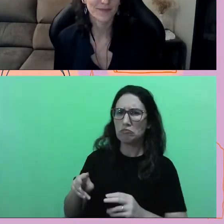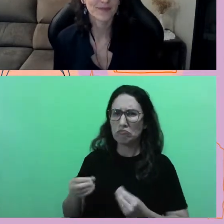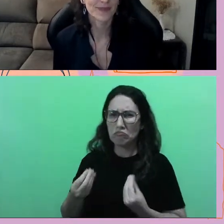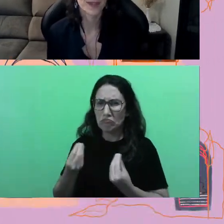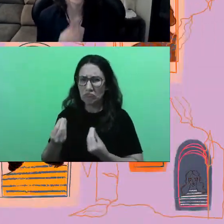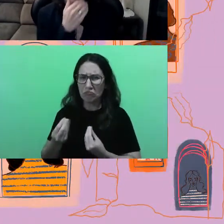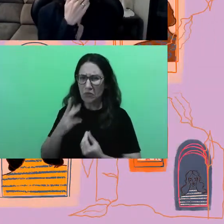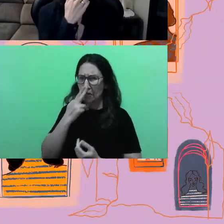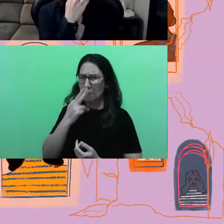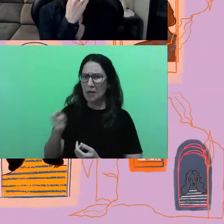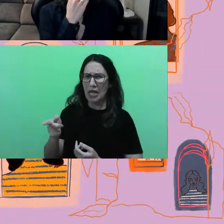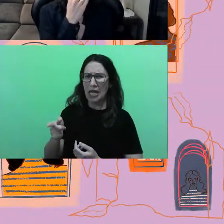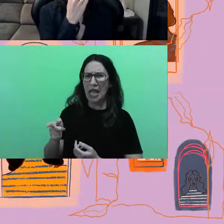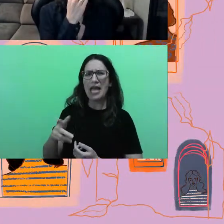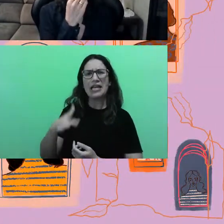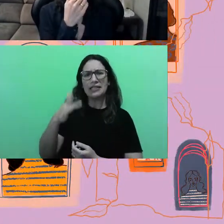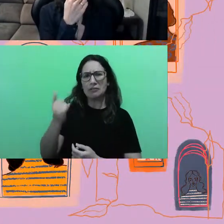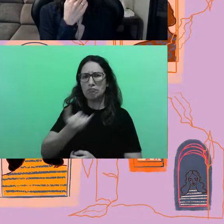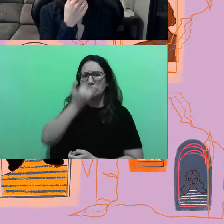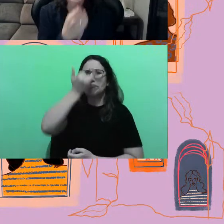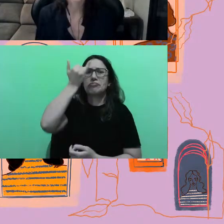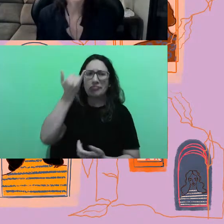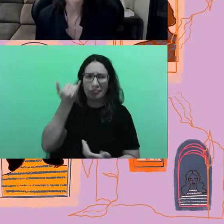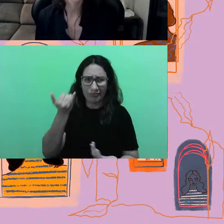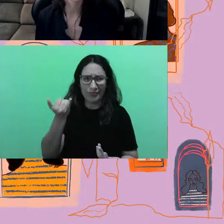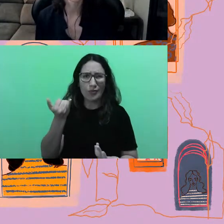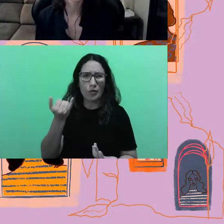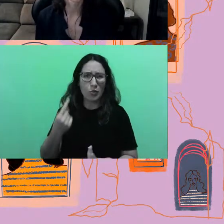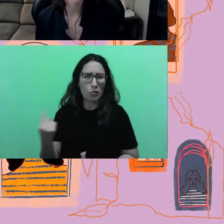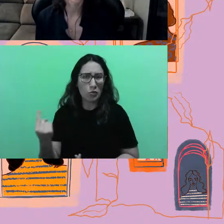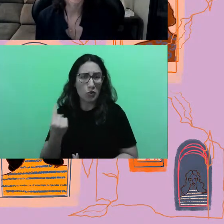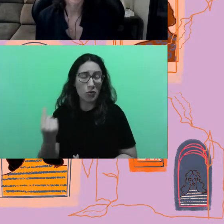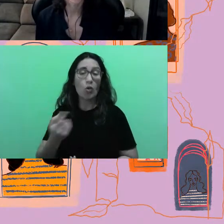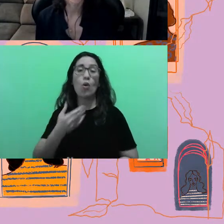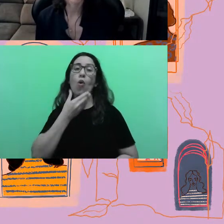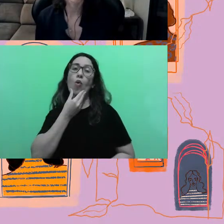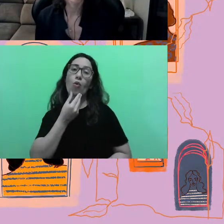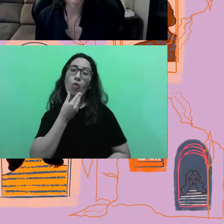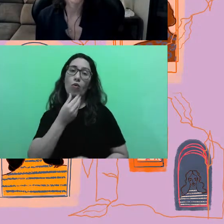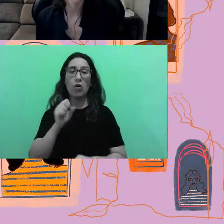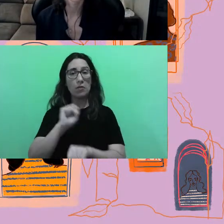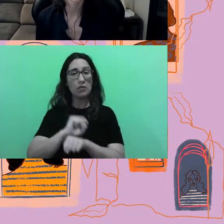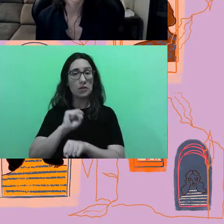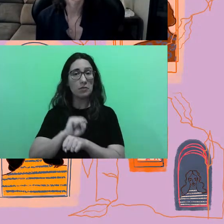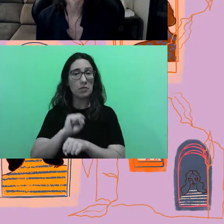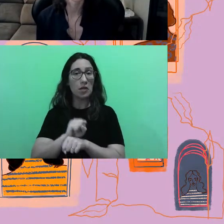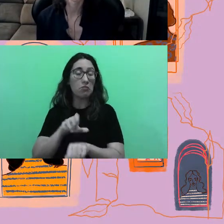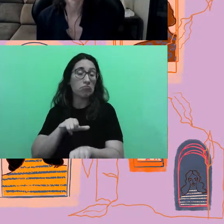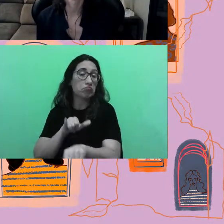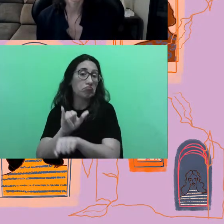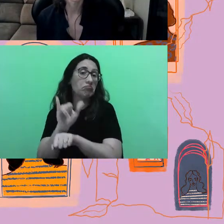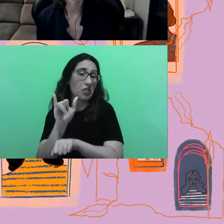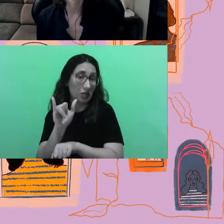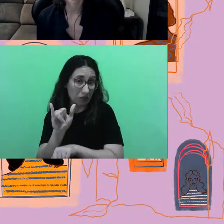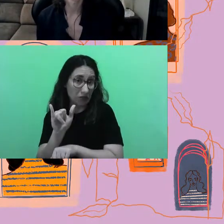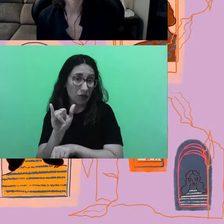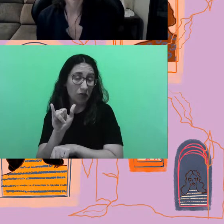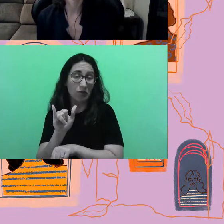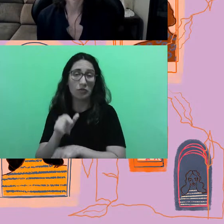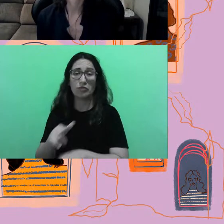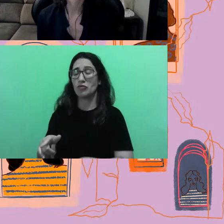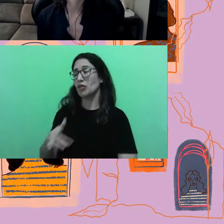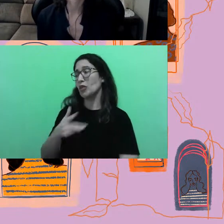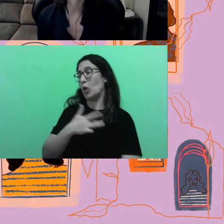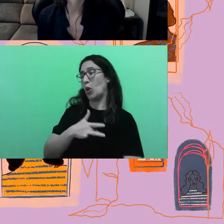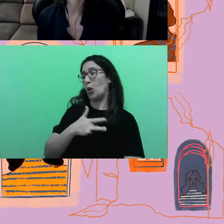tomou um bolo, tadinha, né? O homem que ela está esperando não veio, e é uma carinha de pena que